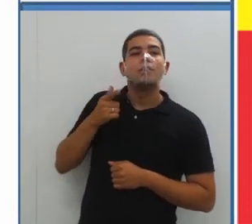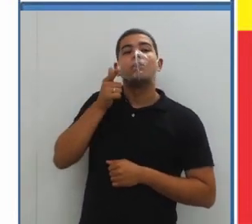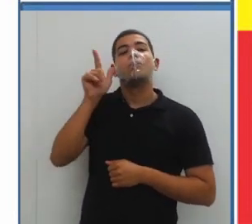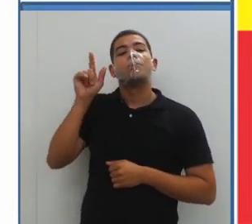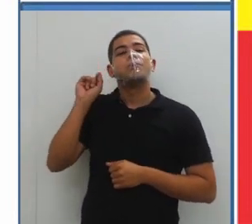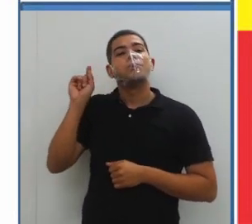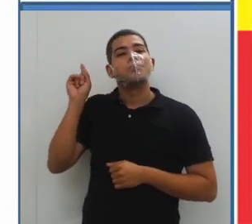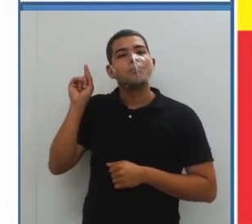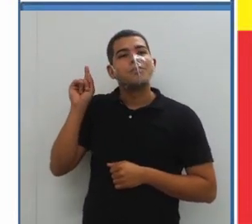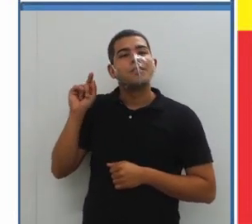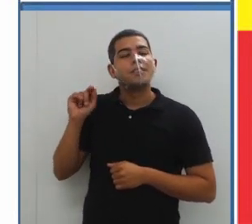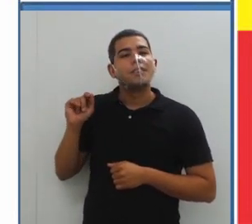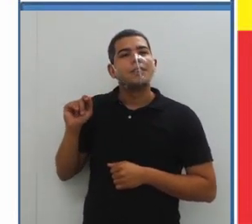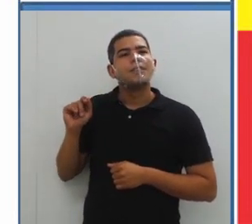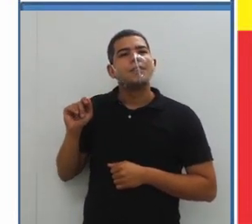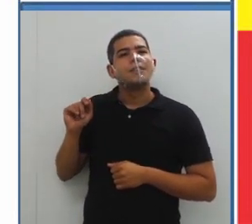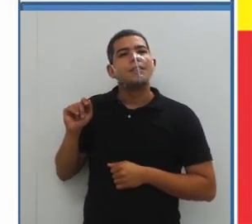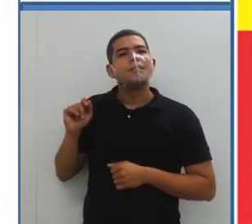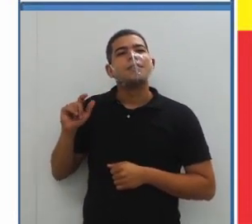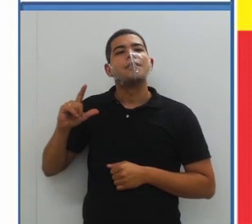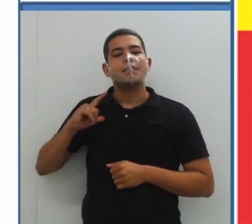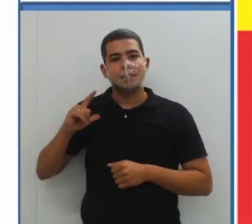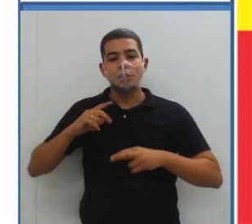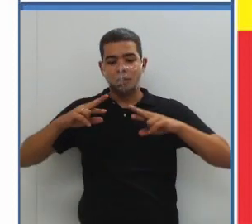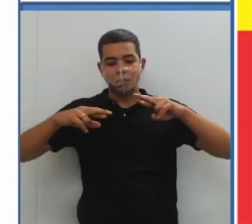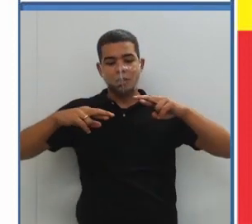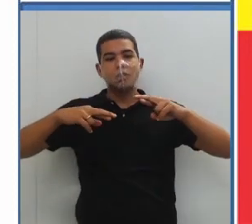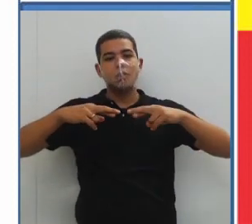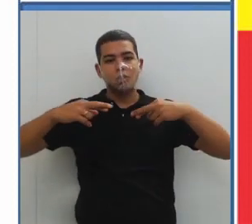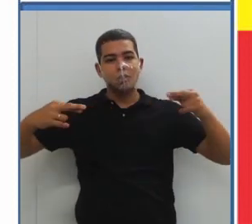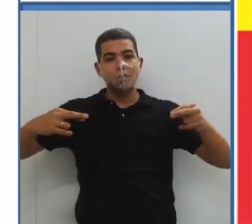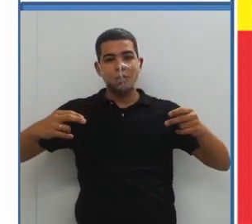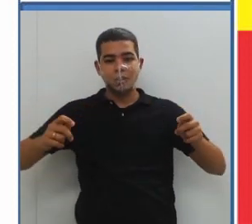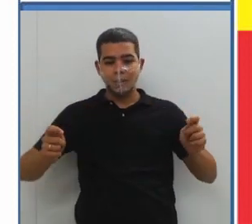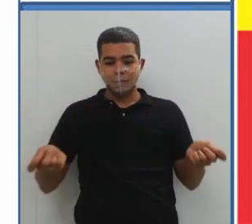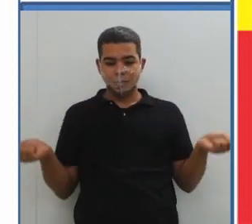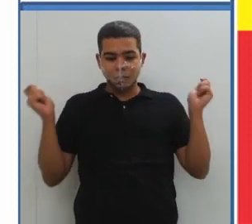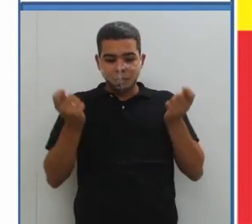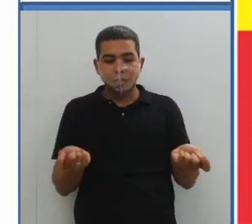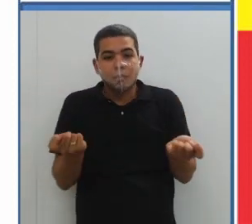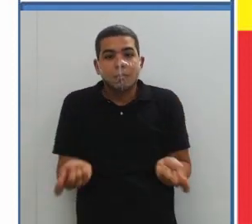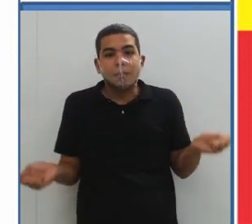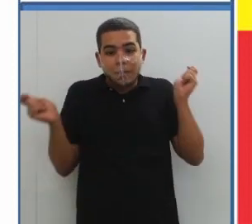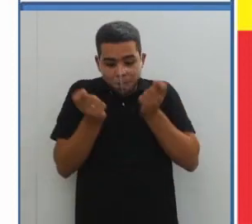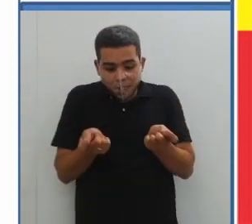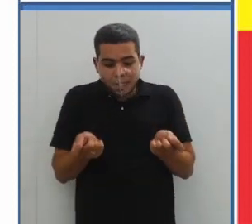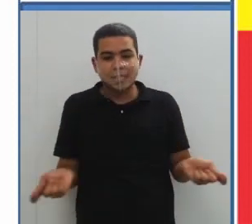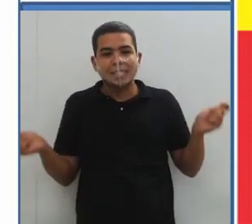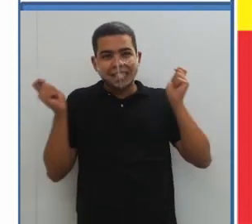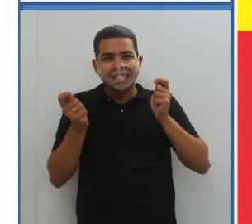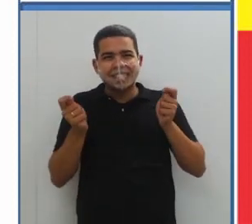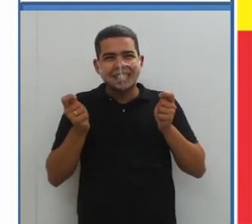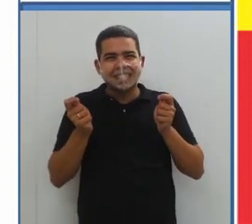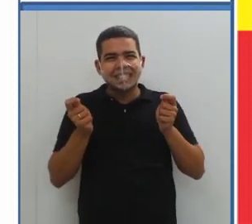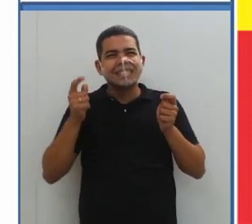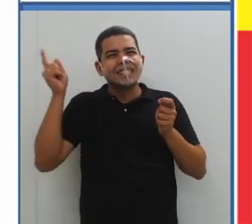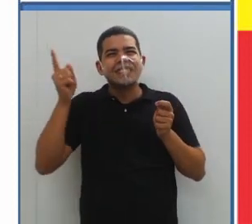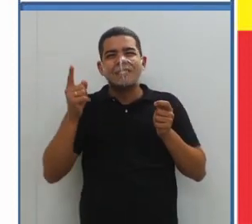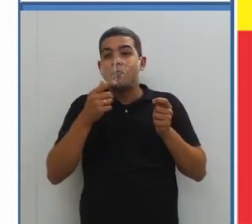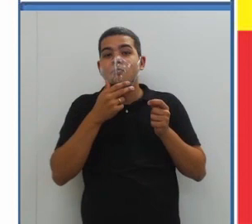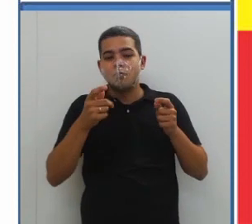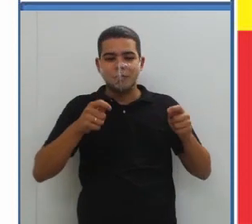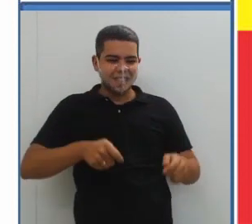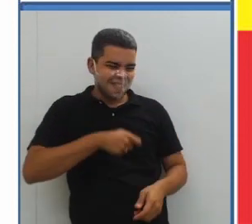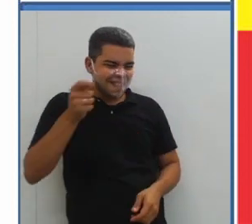tipo de jogo popular, o brinquedo popular, que é pular corda, né? Tá aí o Cebolinha e o Cascão morrendo de rir porque